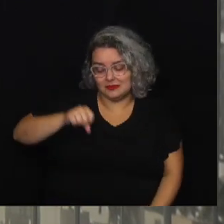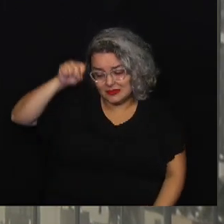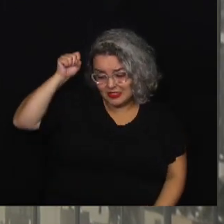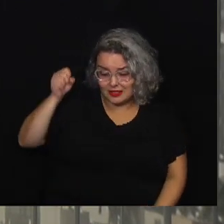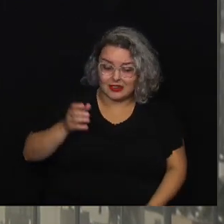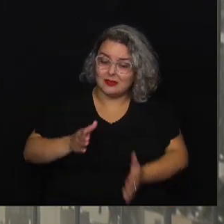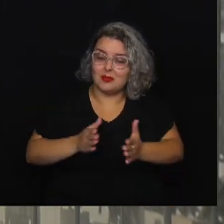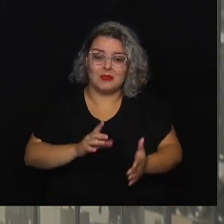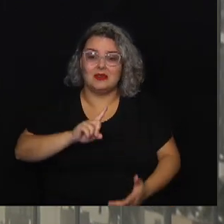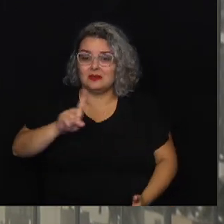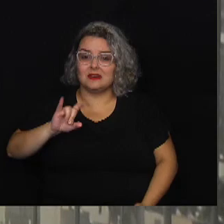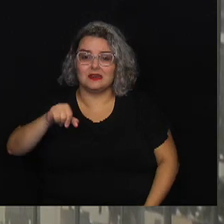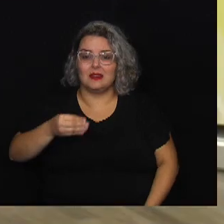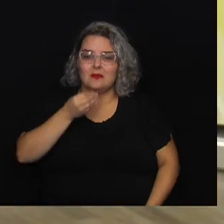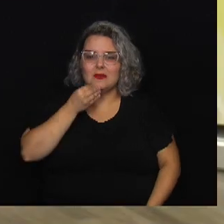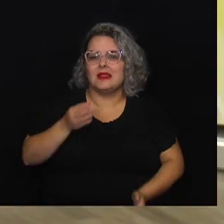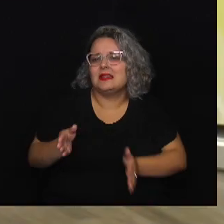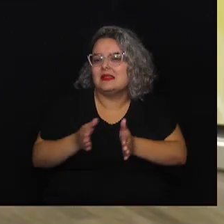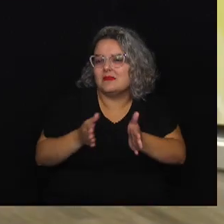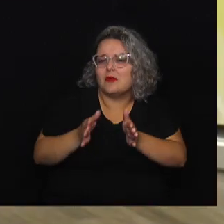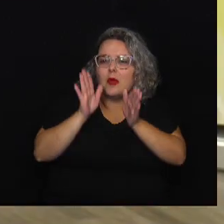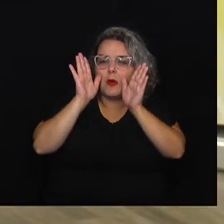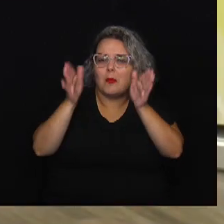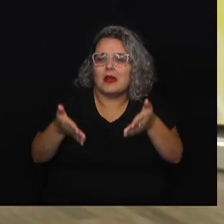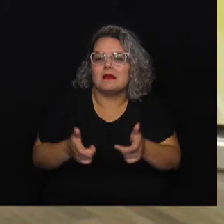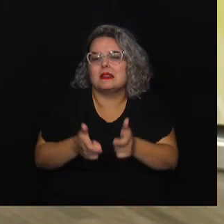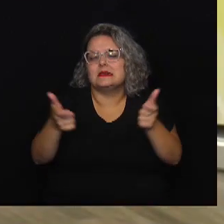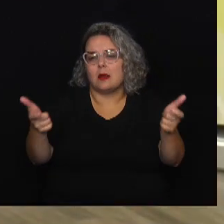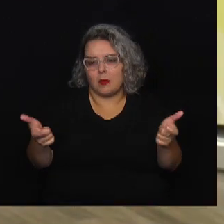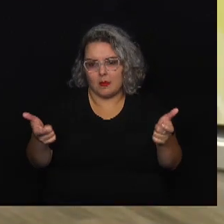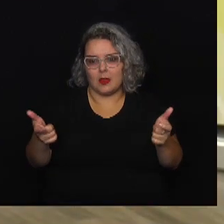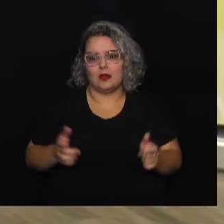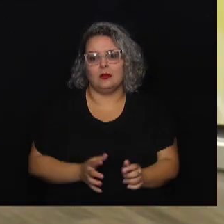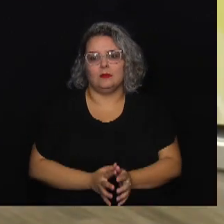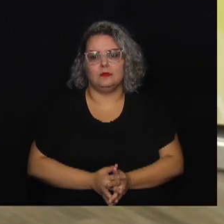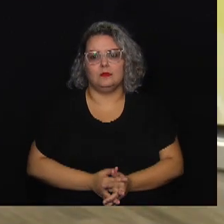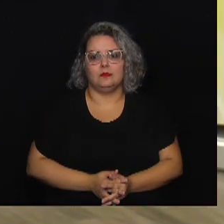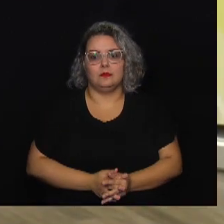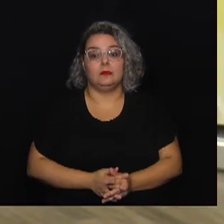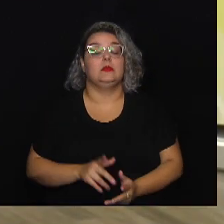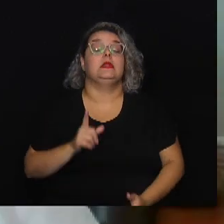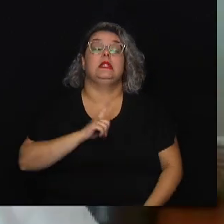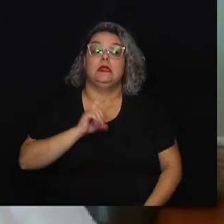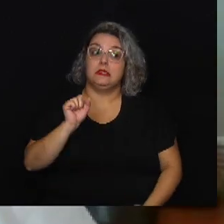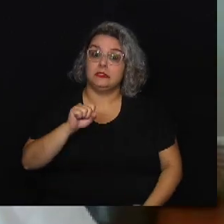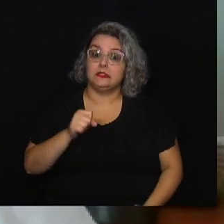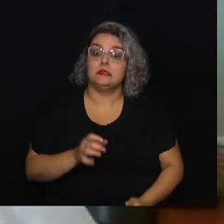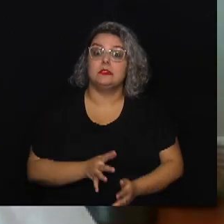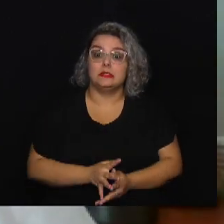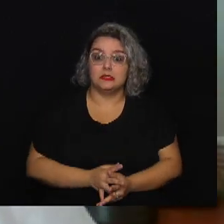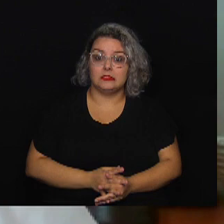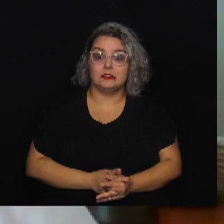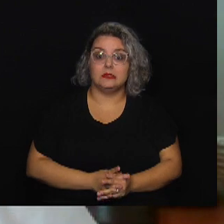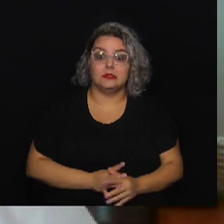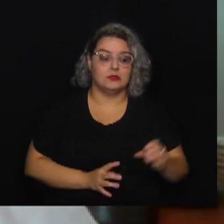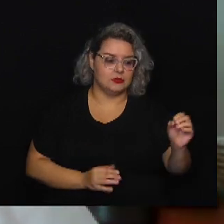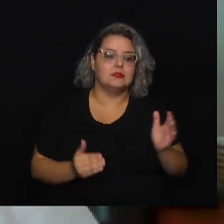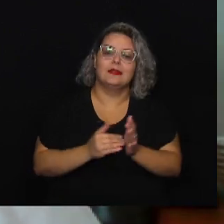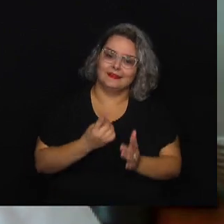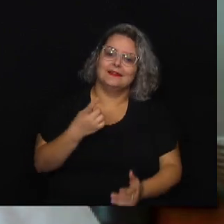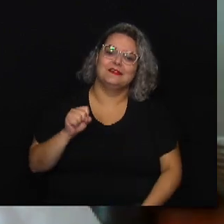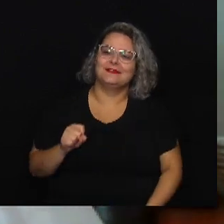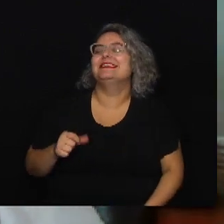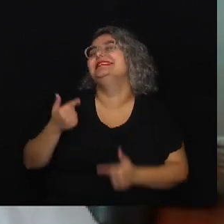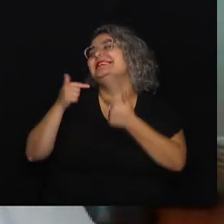aproveitado. Tem fase que requer uma atenção maior? Tem. De 0 a 18 anos, né?